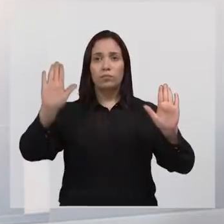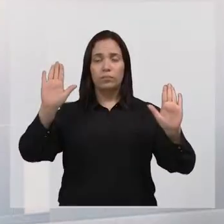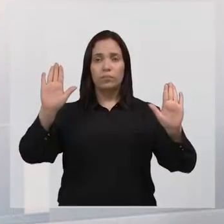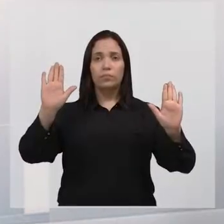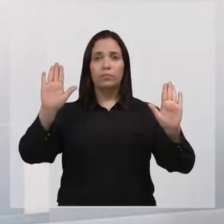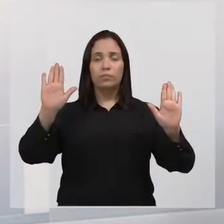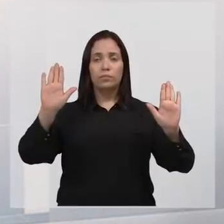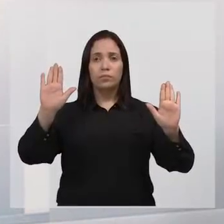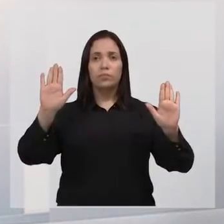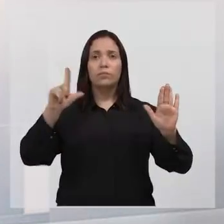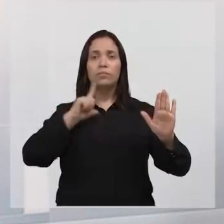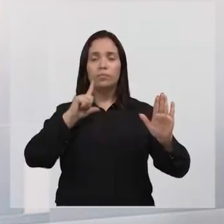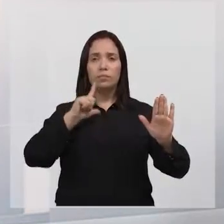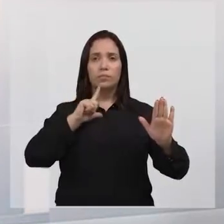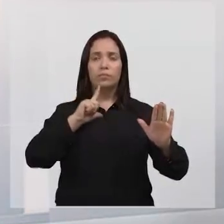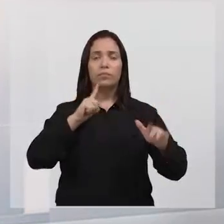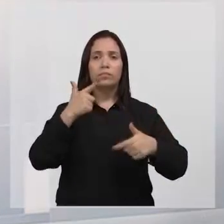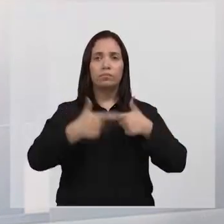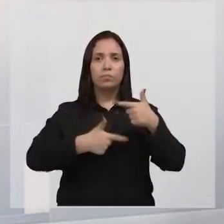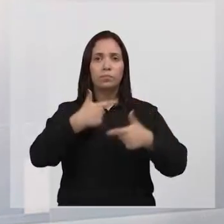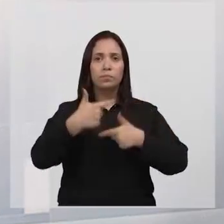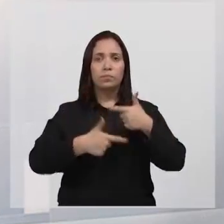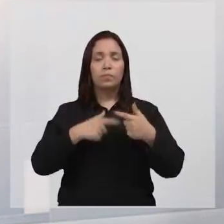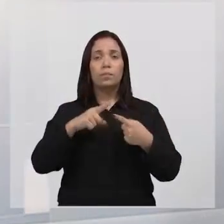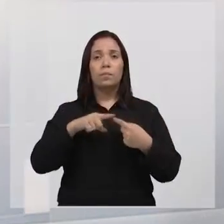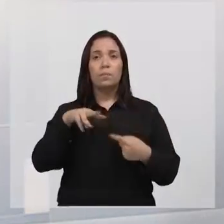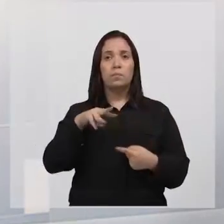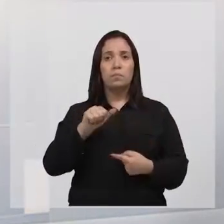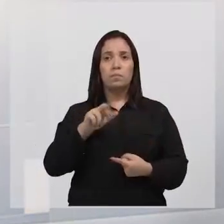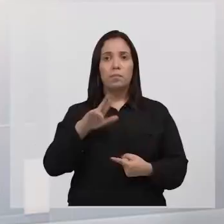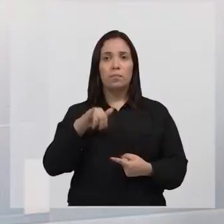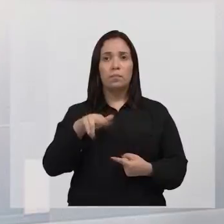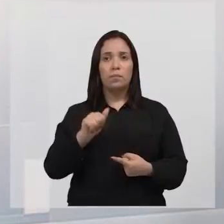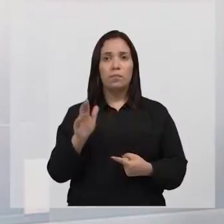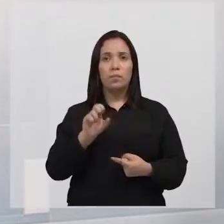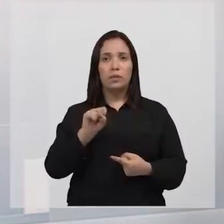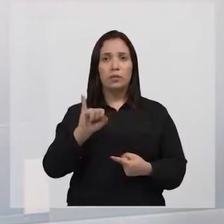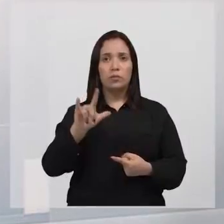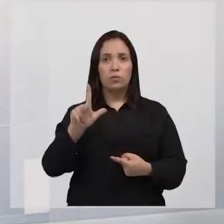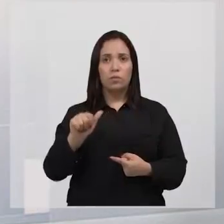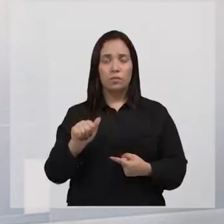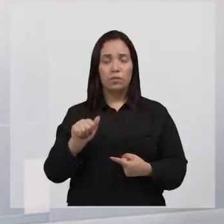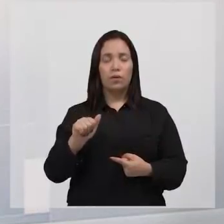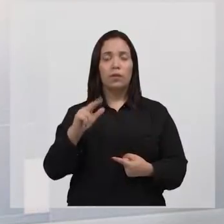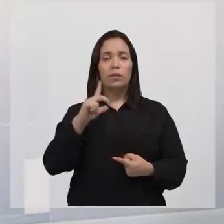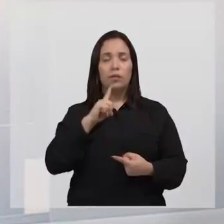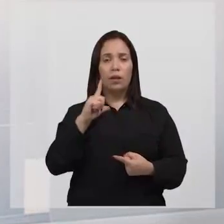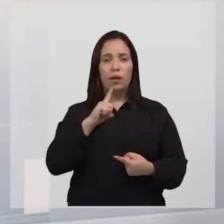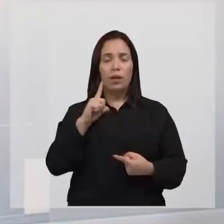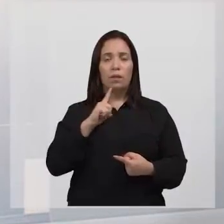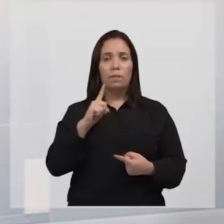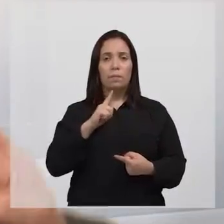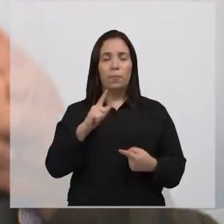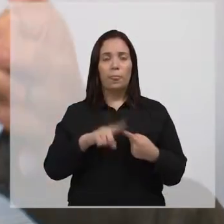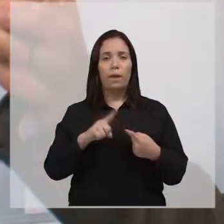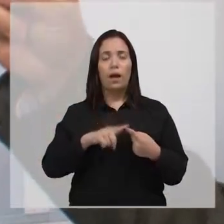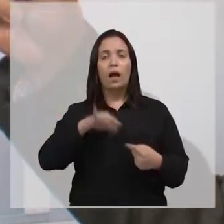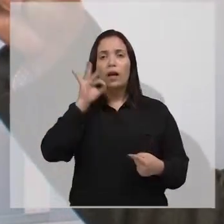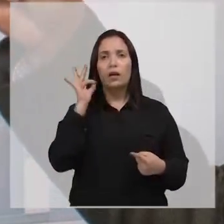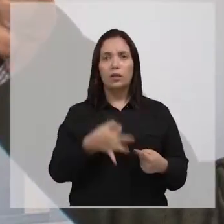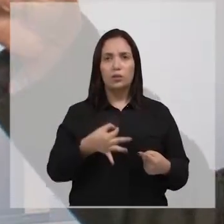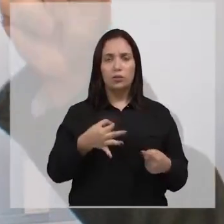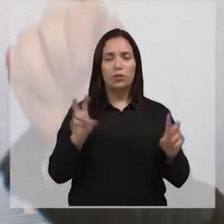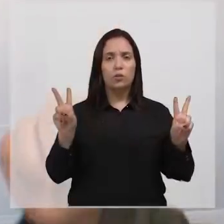trabalhando mais afinco. Marina Silva, que tem tido uma postura mais crítica em